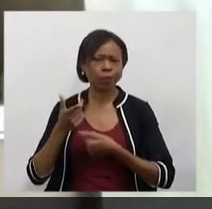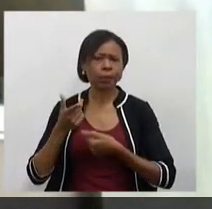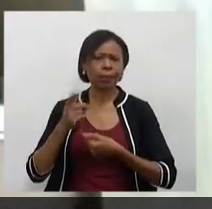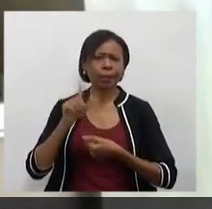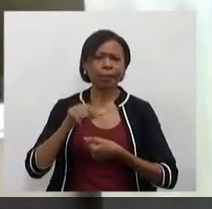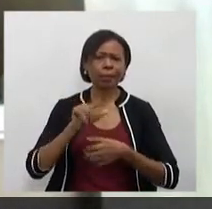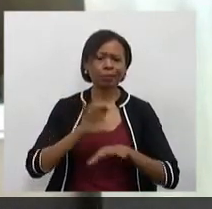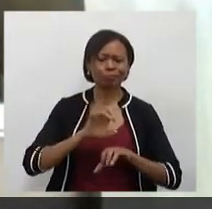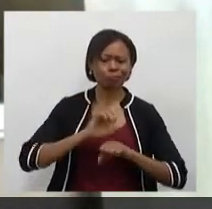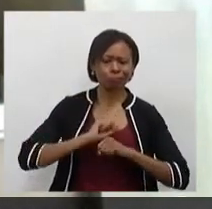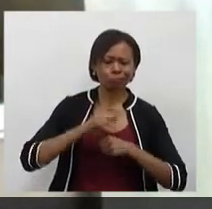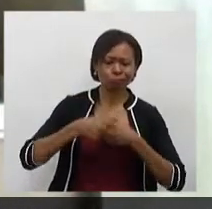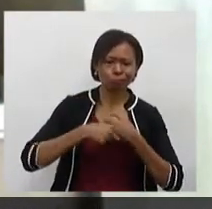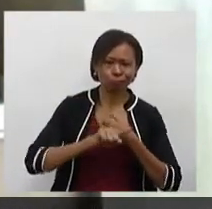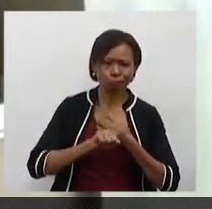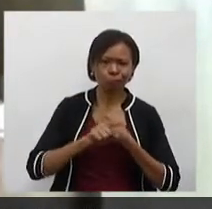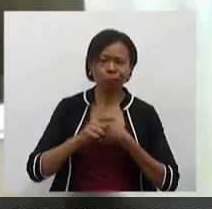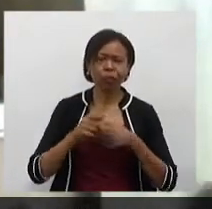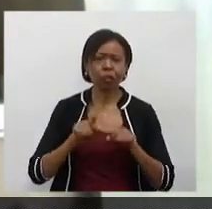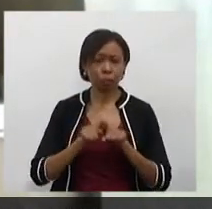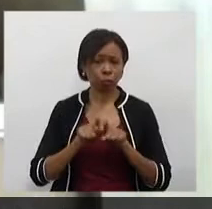autoimunes e infecciosas.